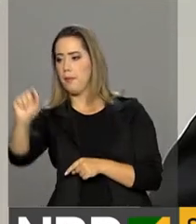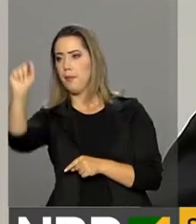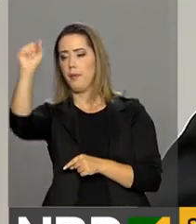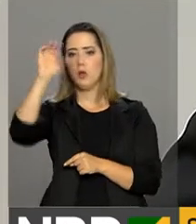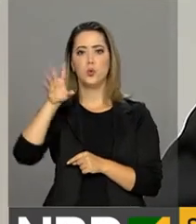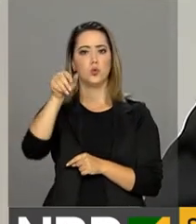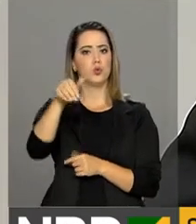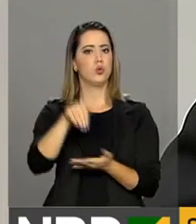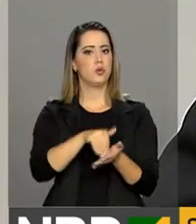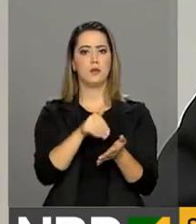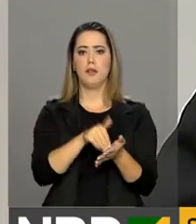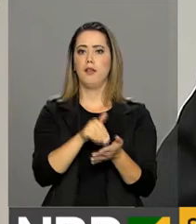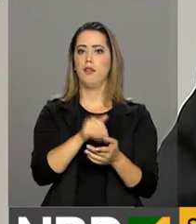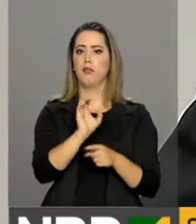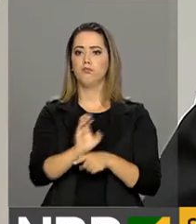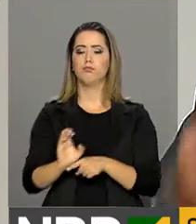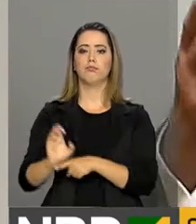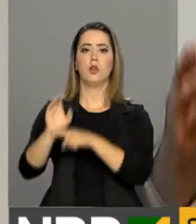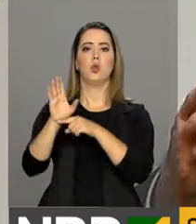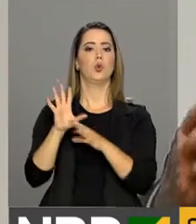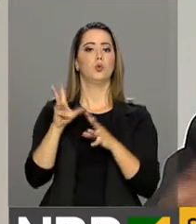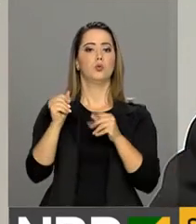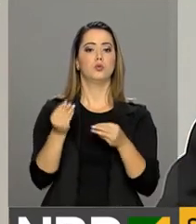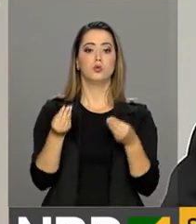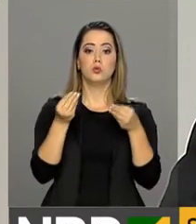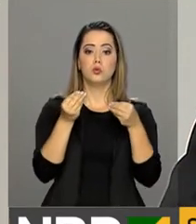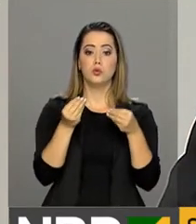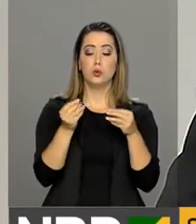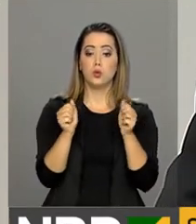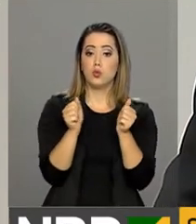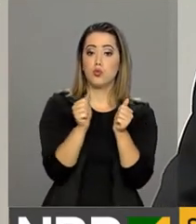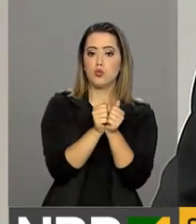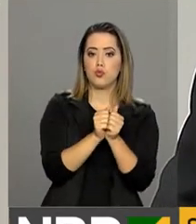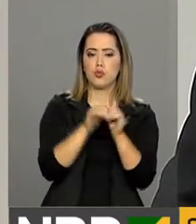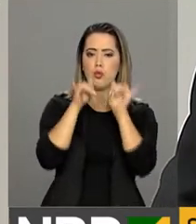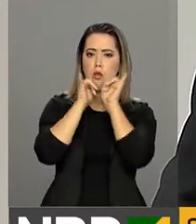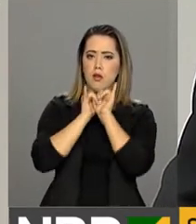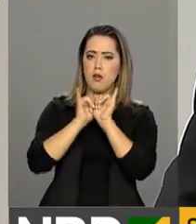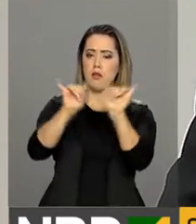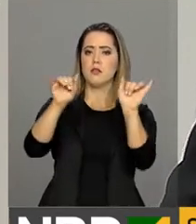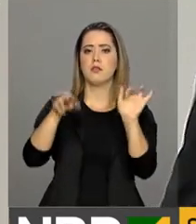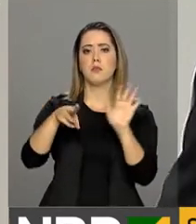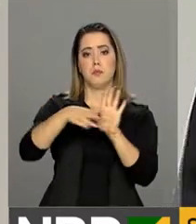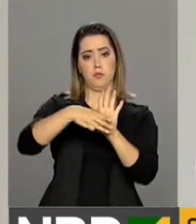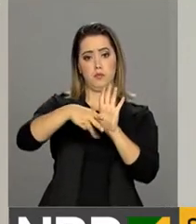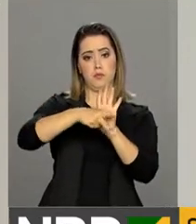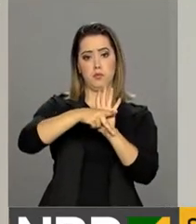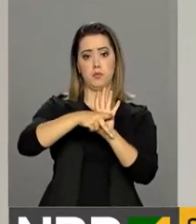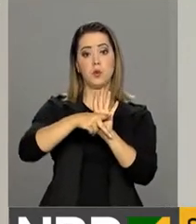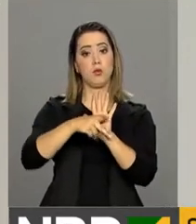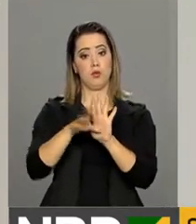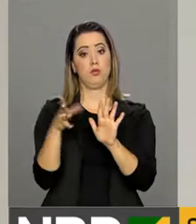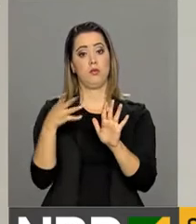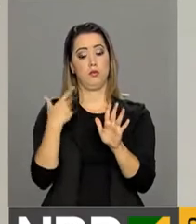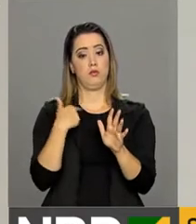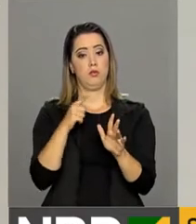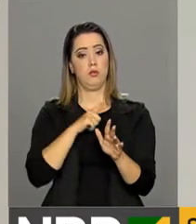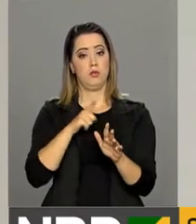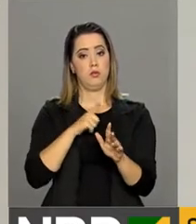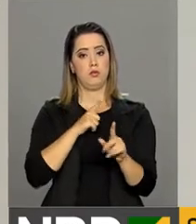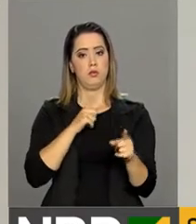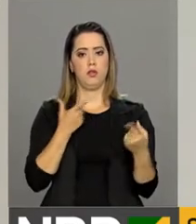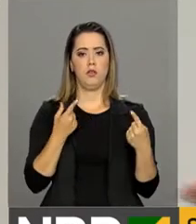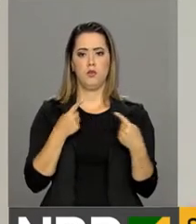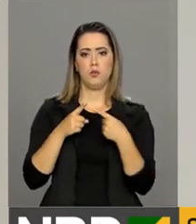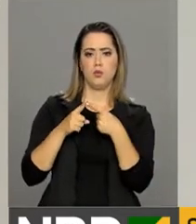de educação todos compareceram ao lançamento dessa medida provisória e ganhou grande projeção objeção